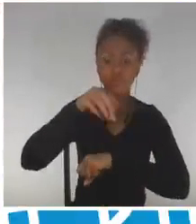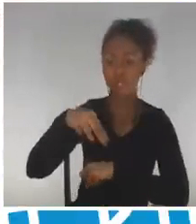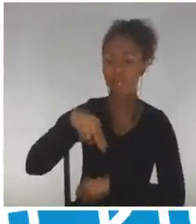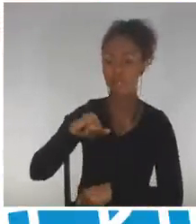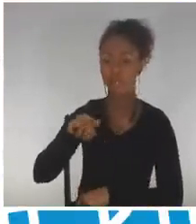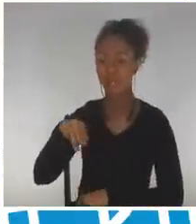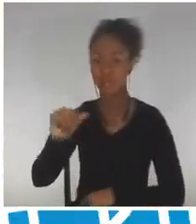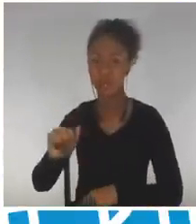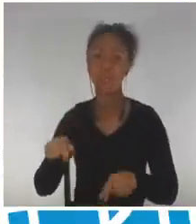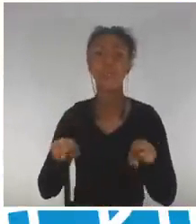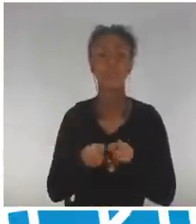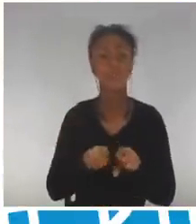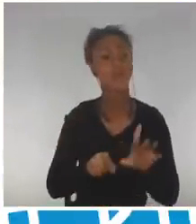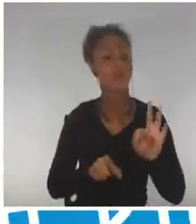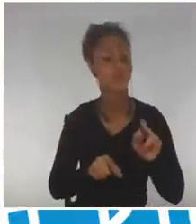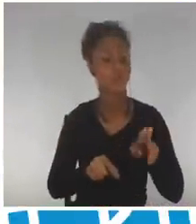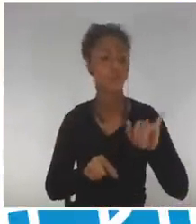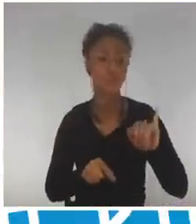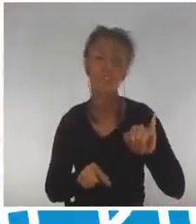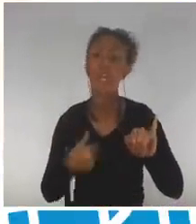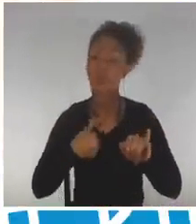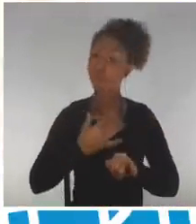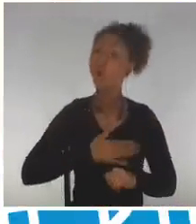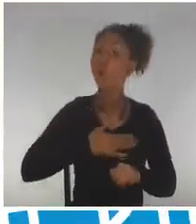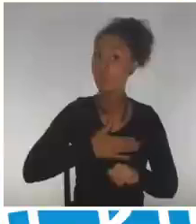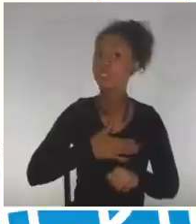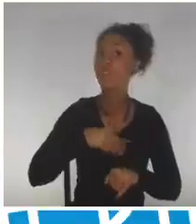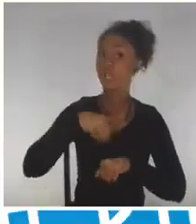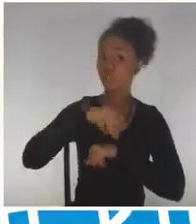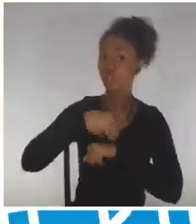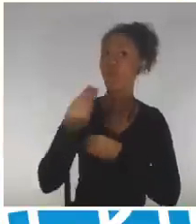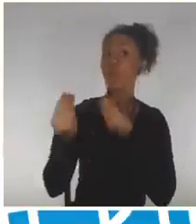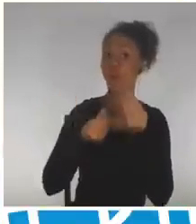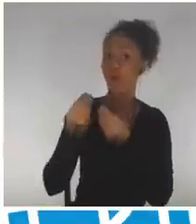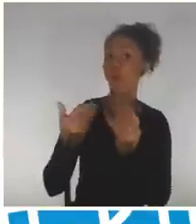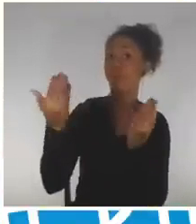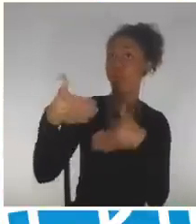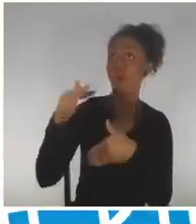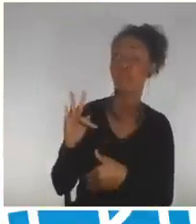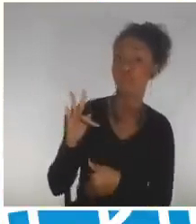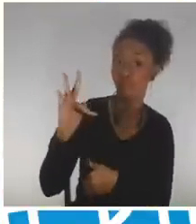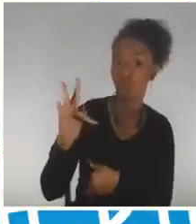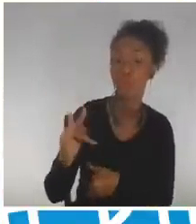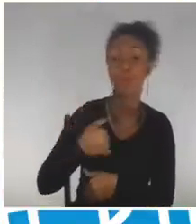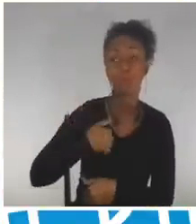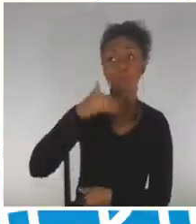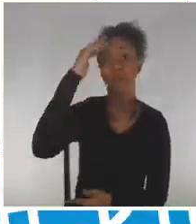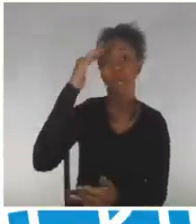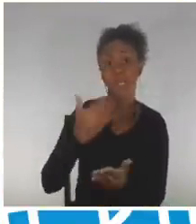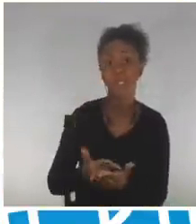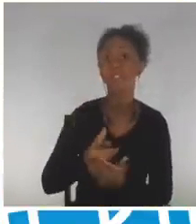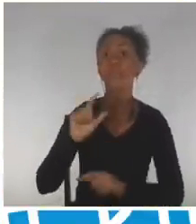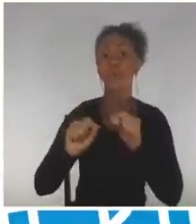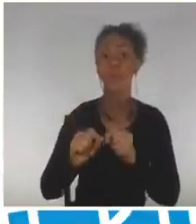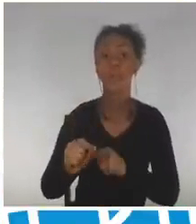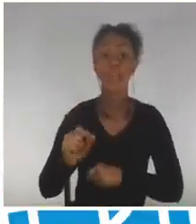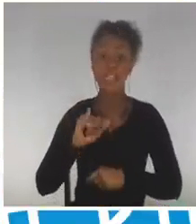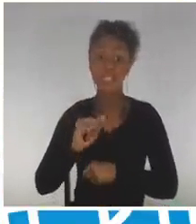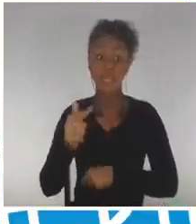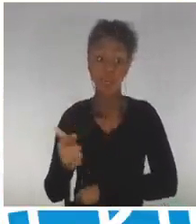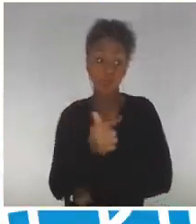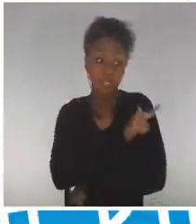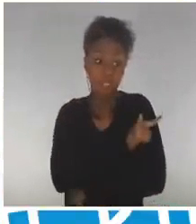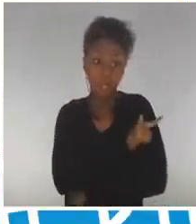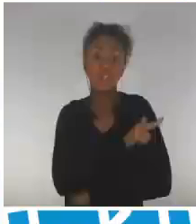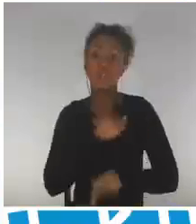FI. Acho, Nilma, que essa avaliação, essa inclusão do 7º ano, ela faz todo